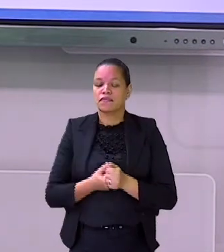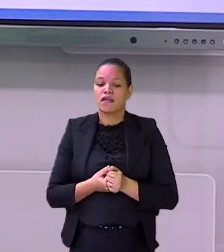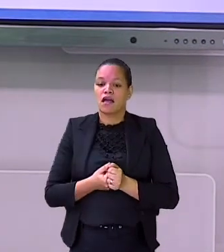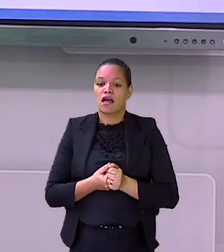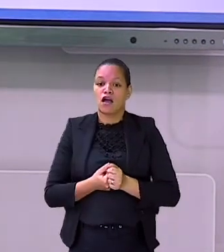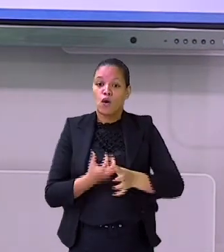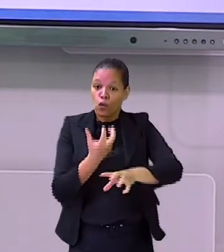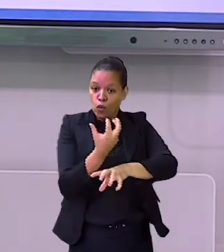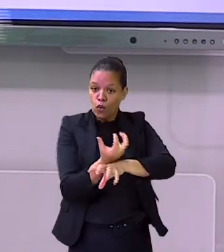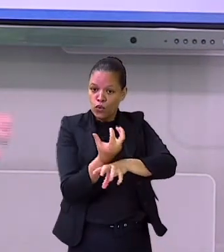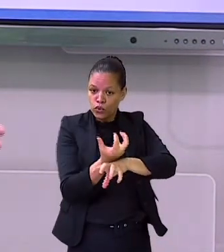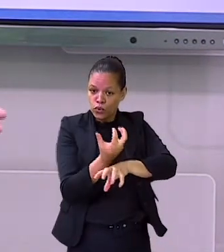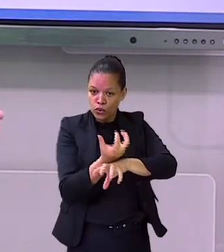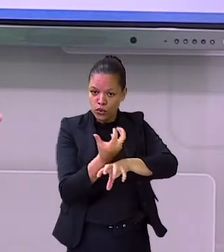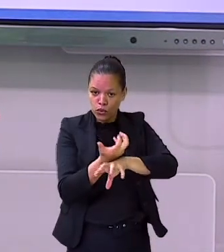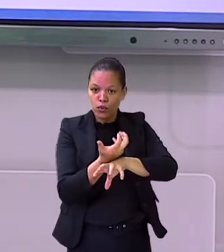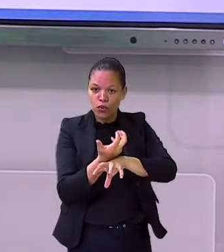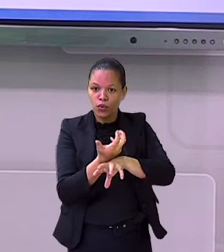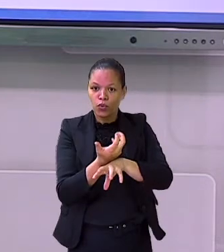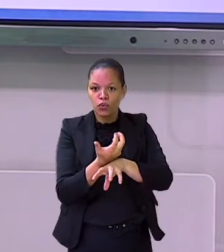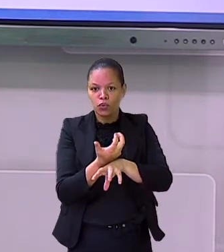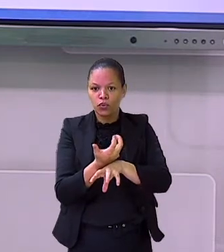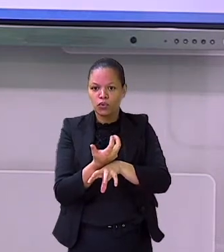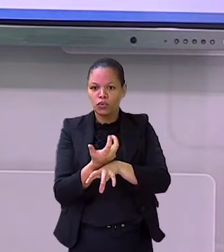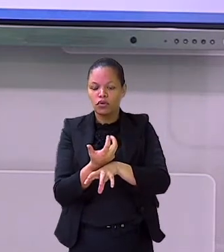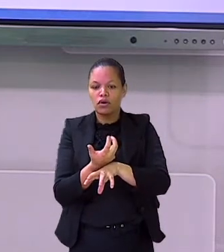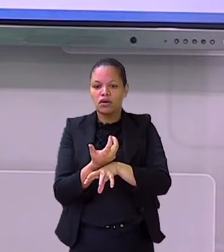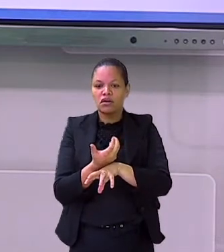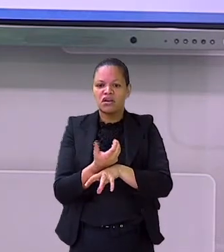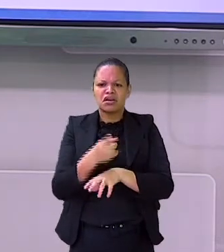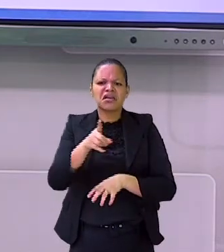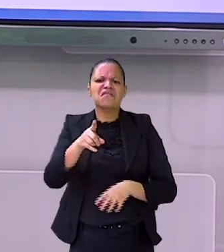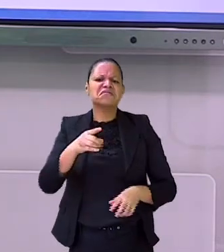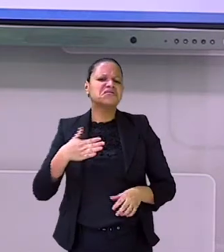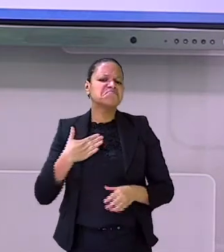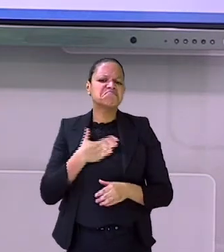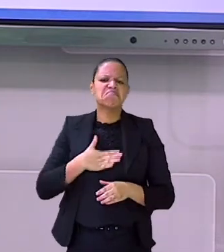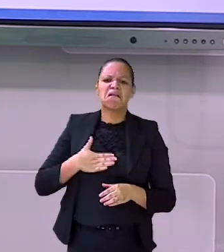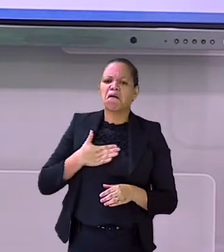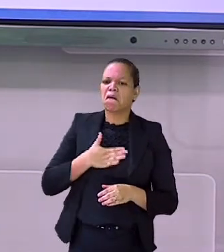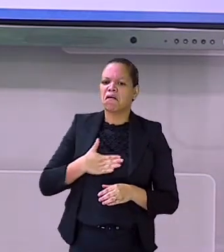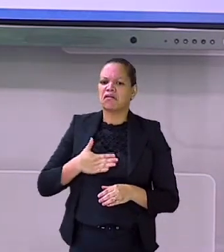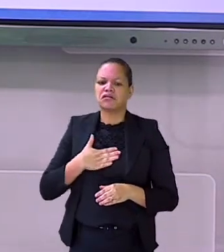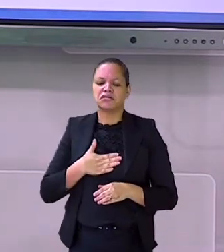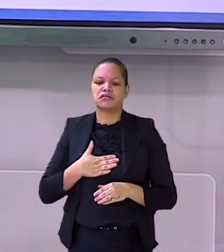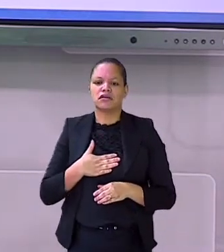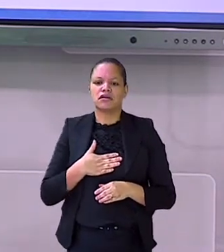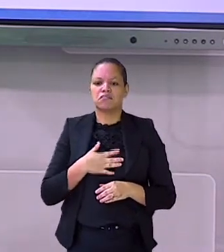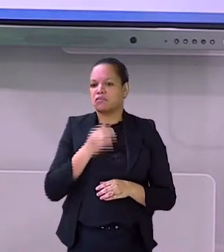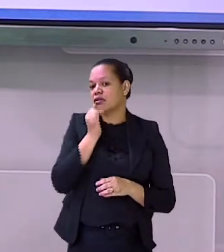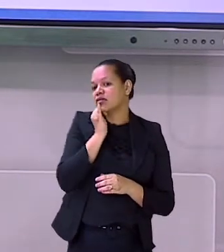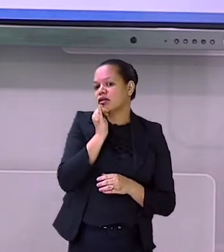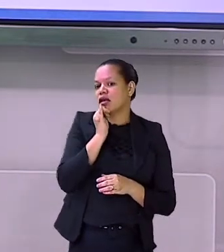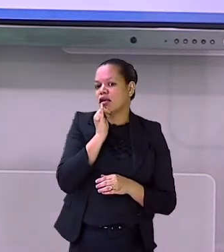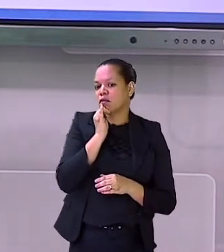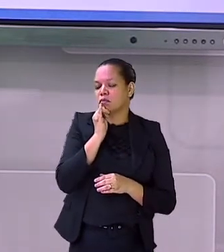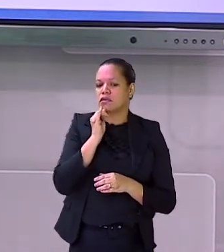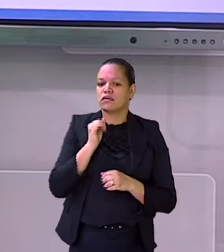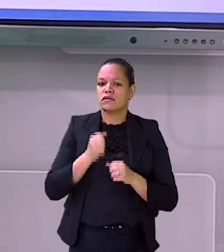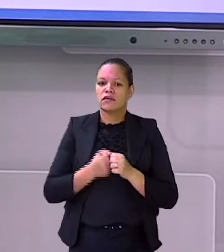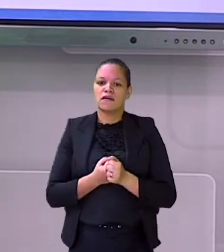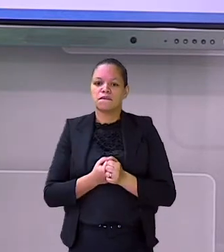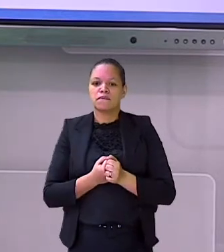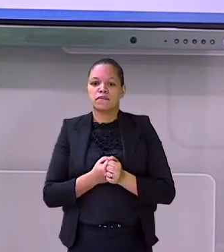matéria, do conteúdo, do componente curricular preferido da sala do terceiro ano B, por exemplo. E o